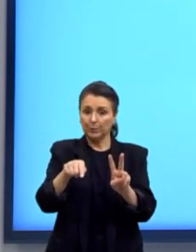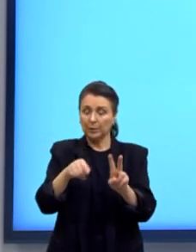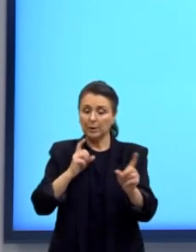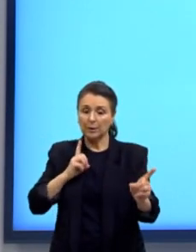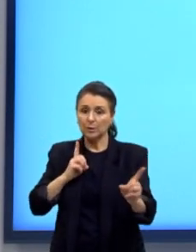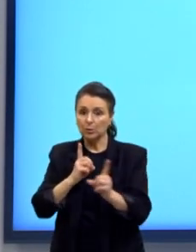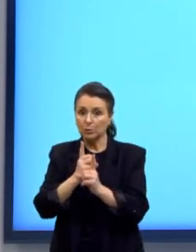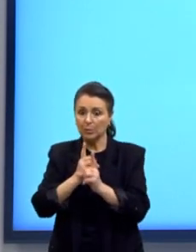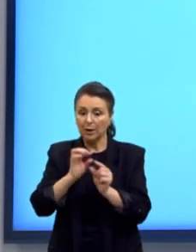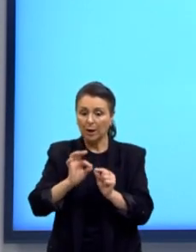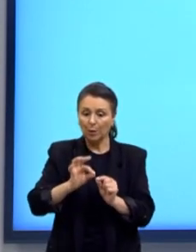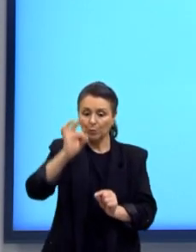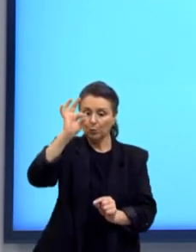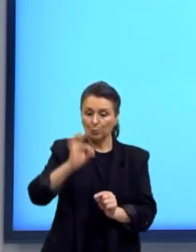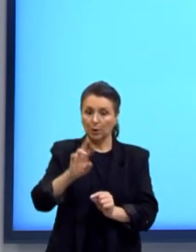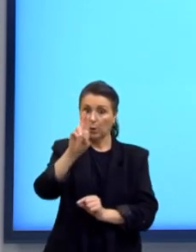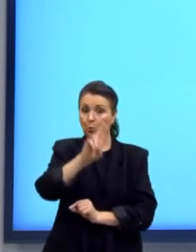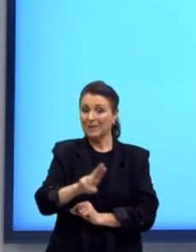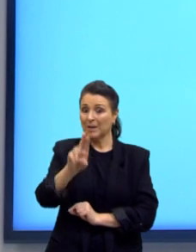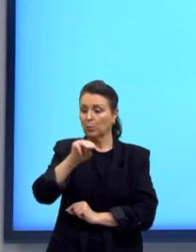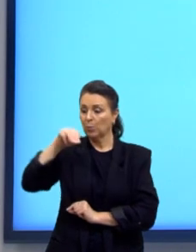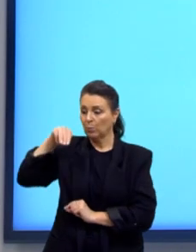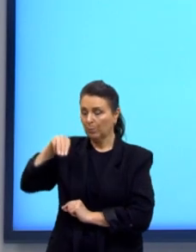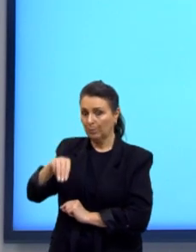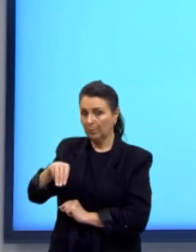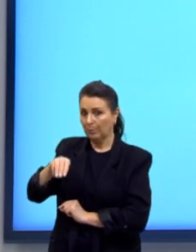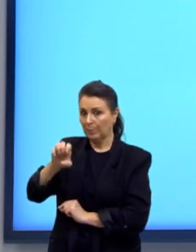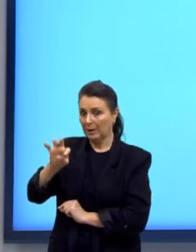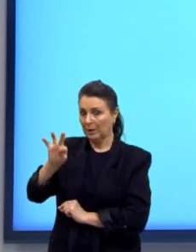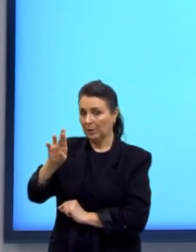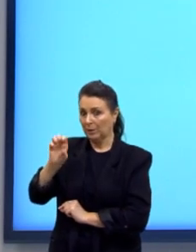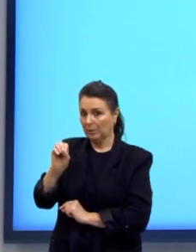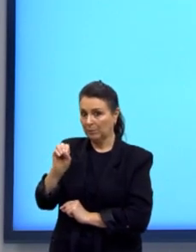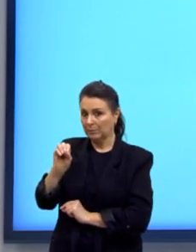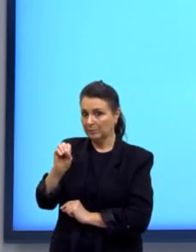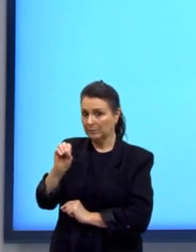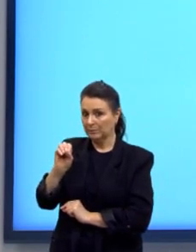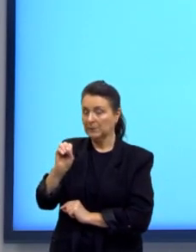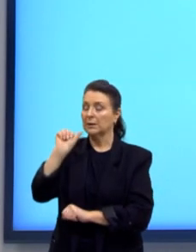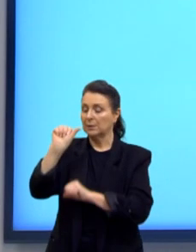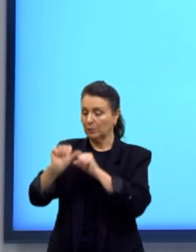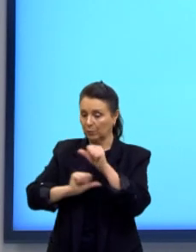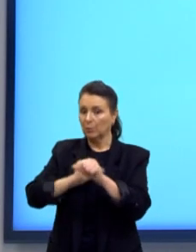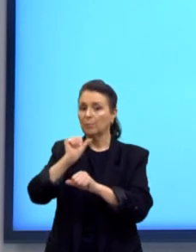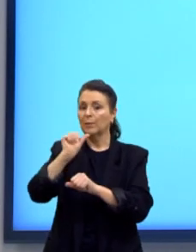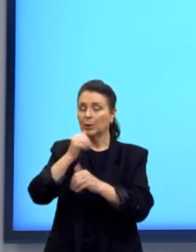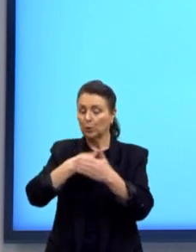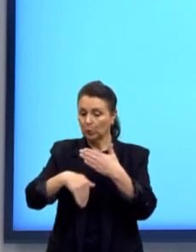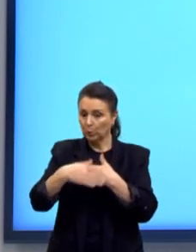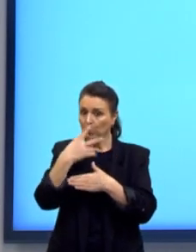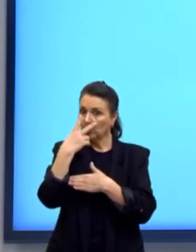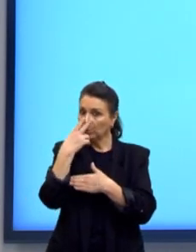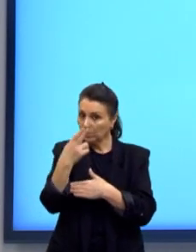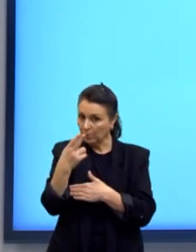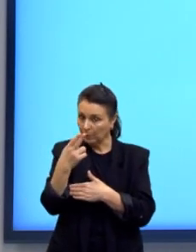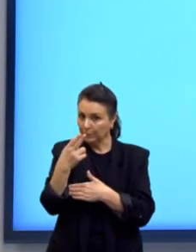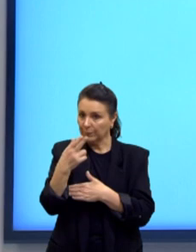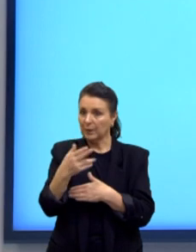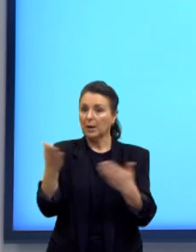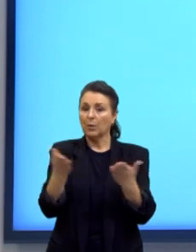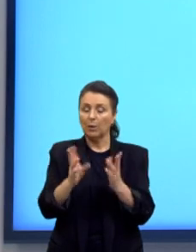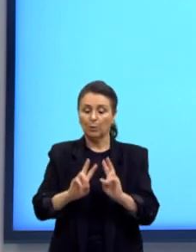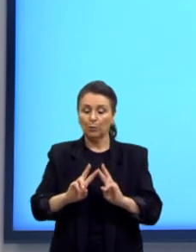em metros então agora a gente tem todas as informações na mesma unidade metro né Nós vamos buscar então